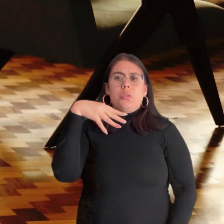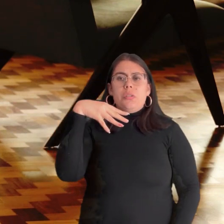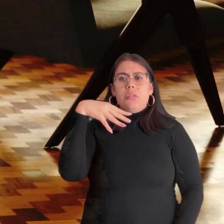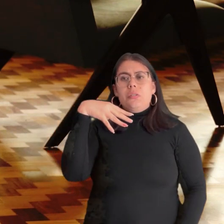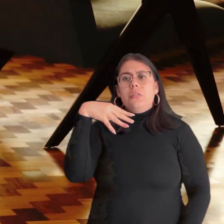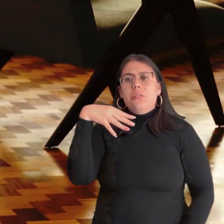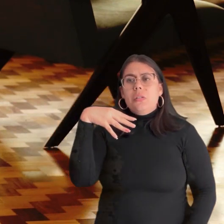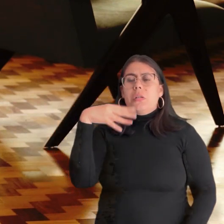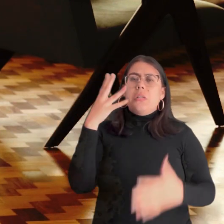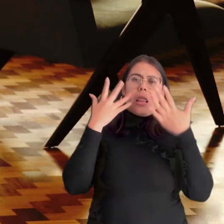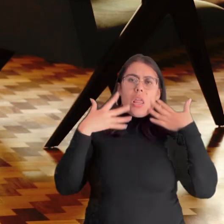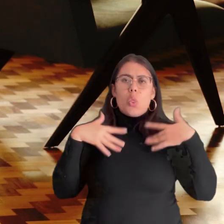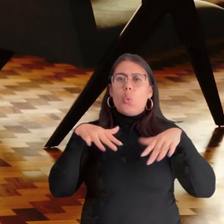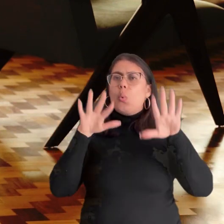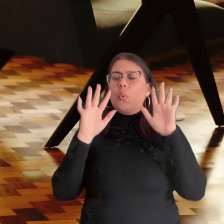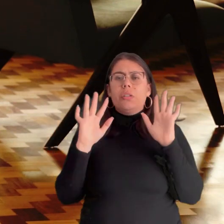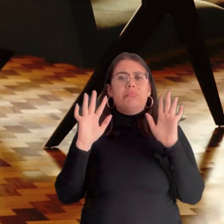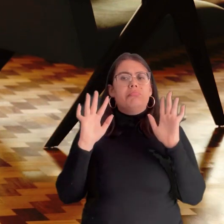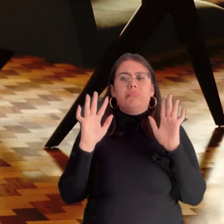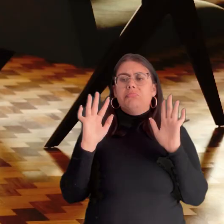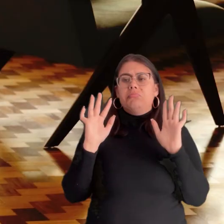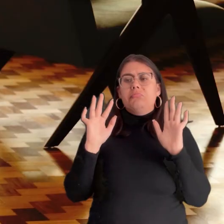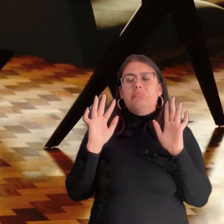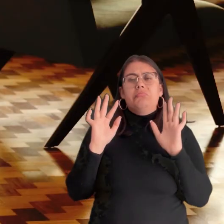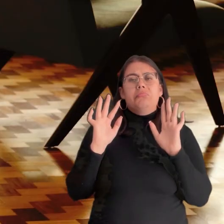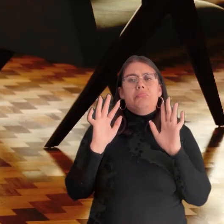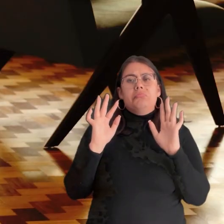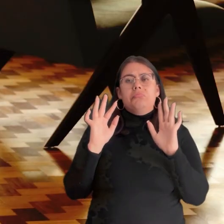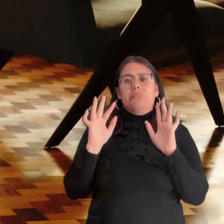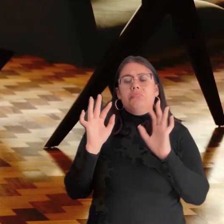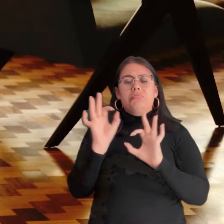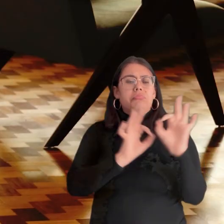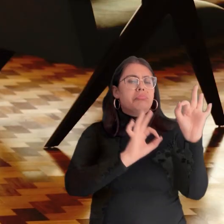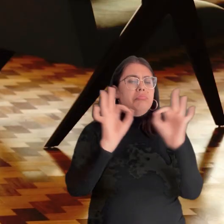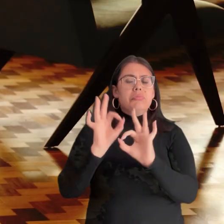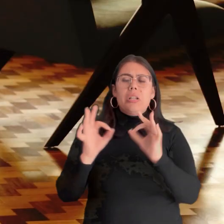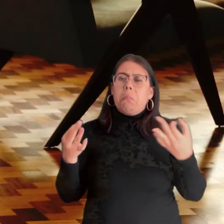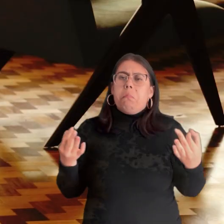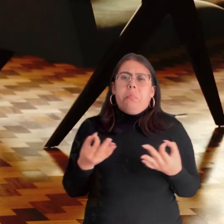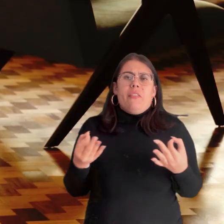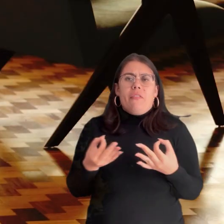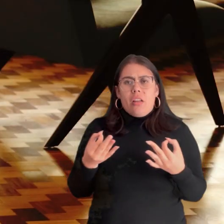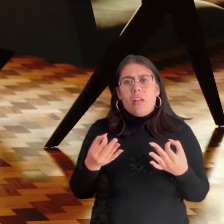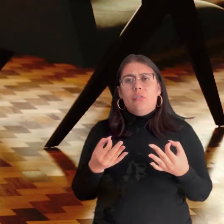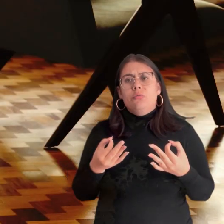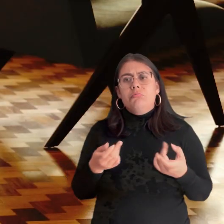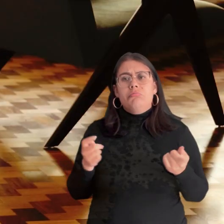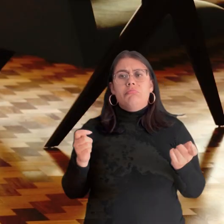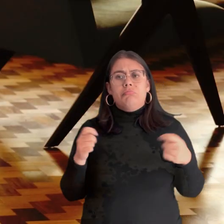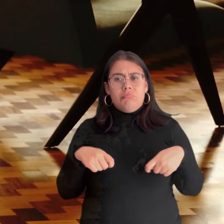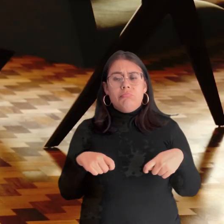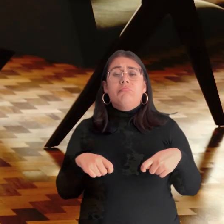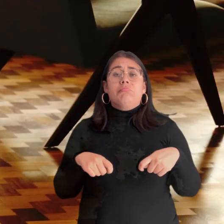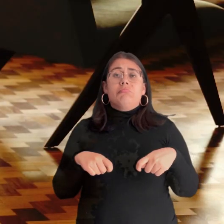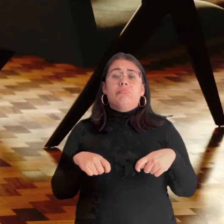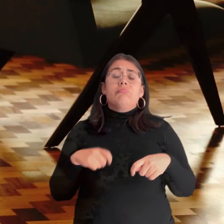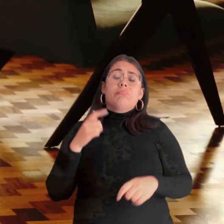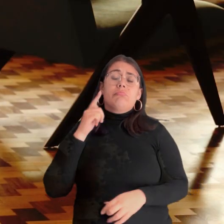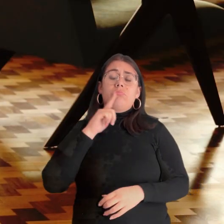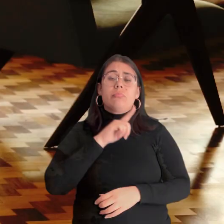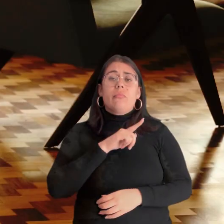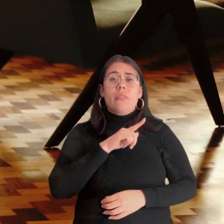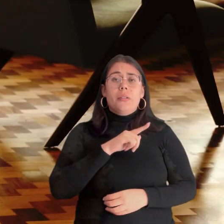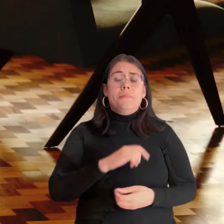dosados, muito bem proporcionados, e cabia, no sentido de caber, não só no sentido físico, cabia muito bem receber uma galeria de